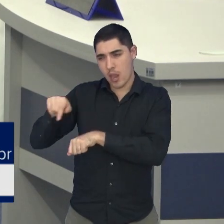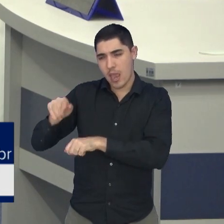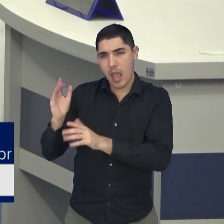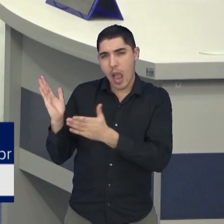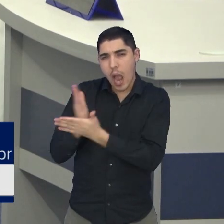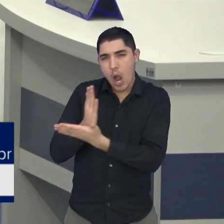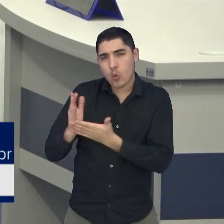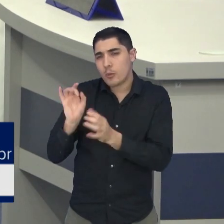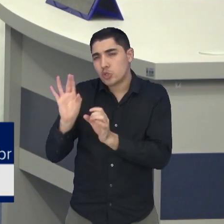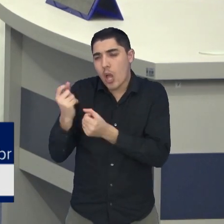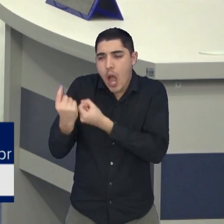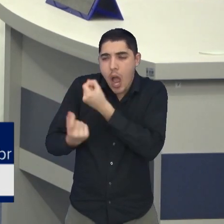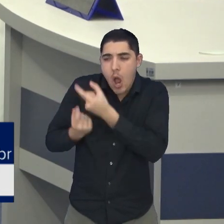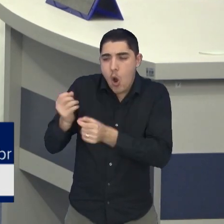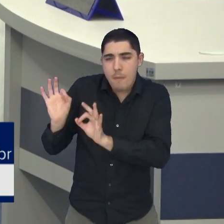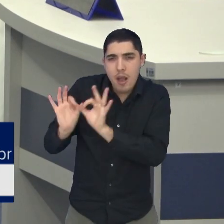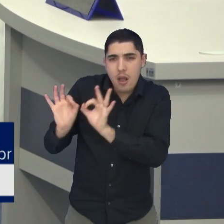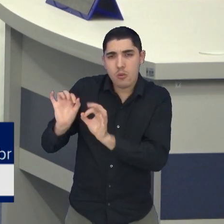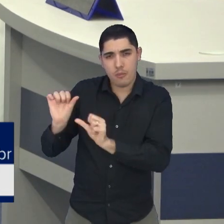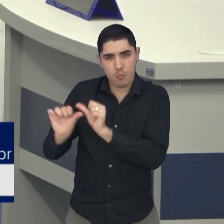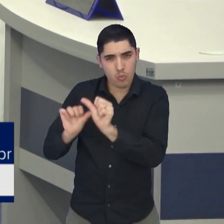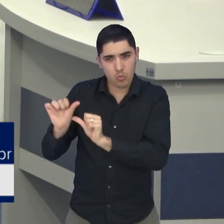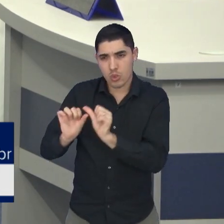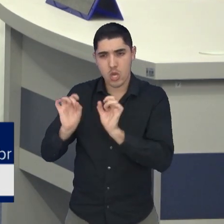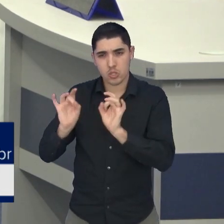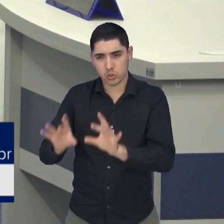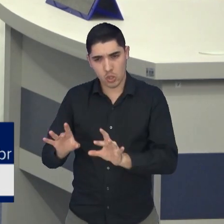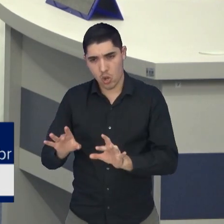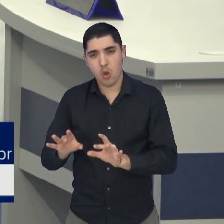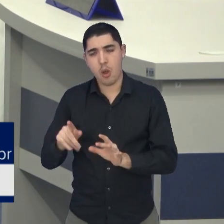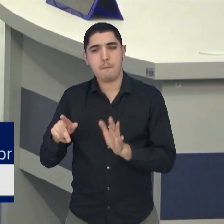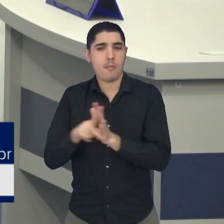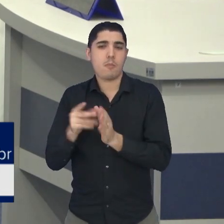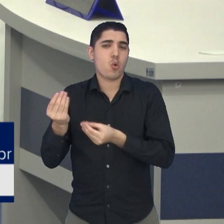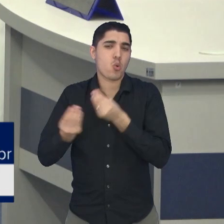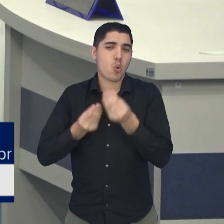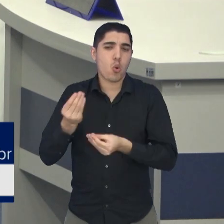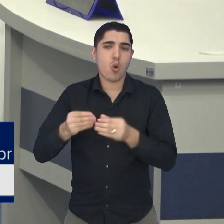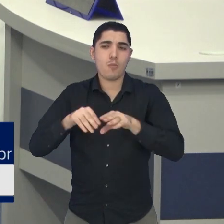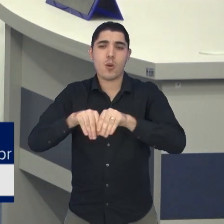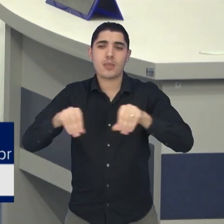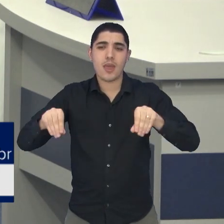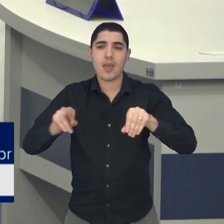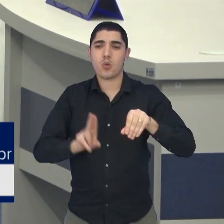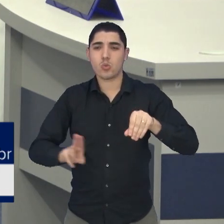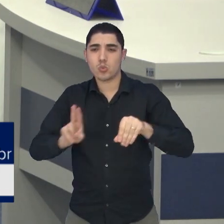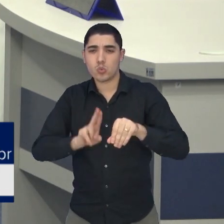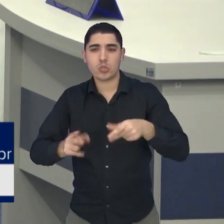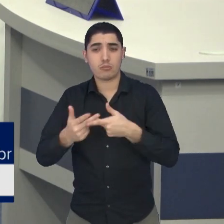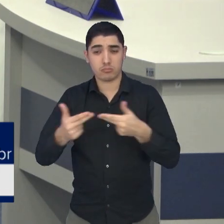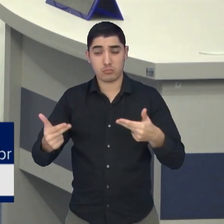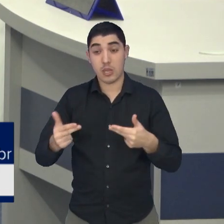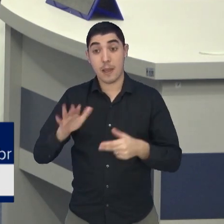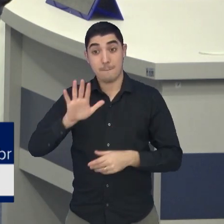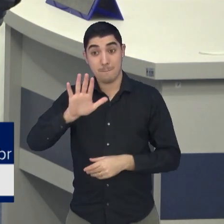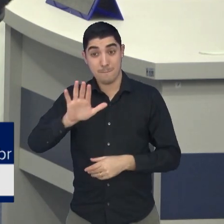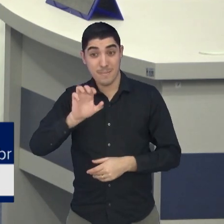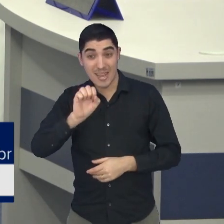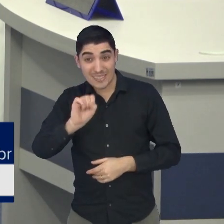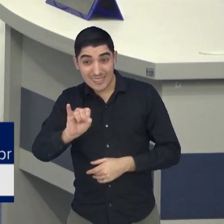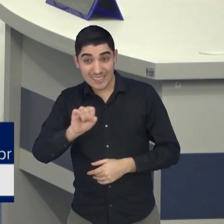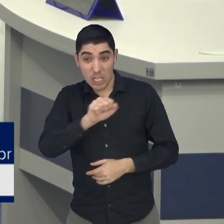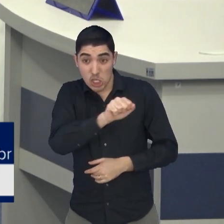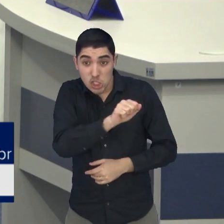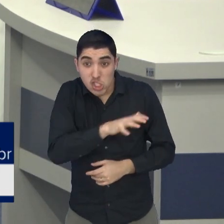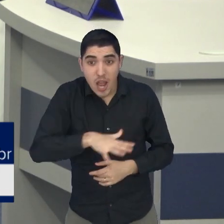ou na lei de zoneamento, que é a lei de ocupação e uso do solo, né? Se for geral, você tem que fazer